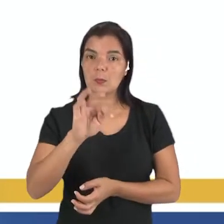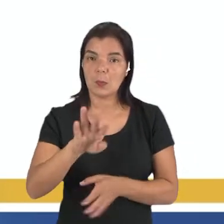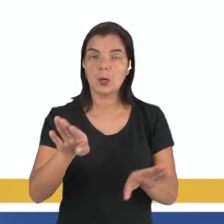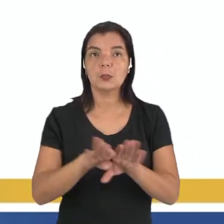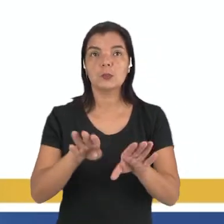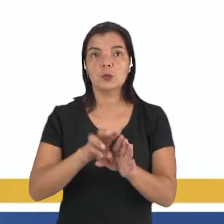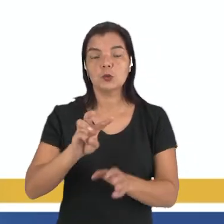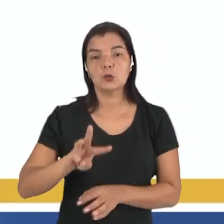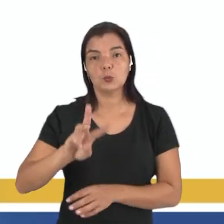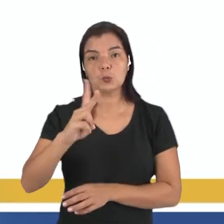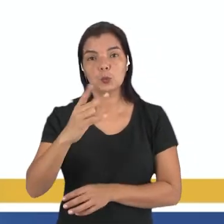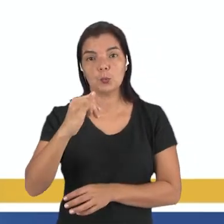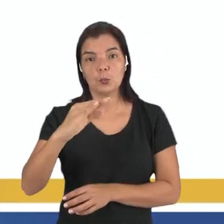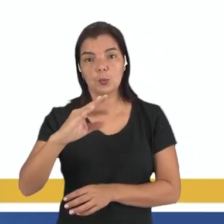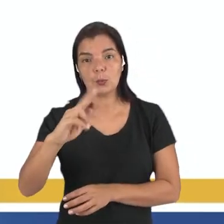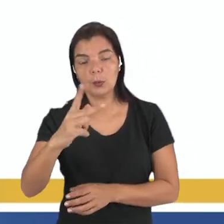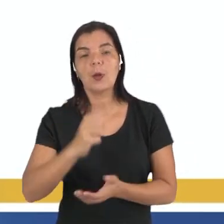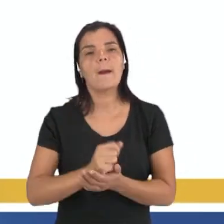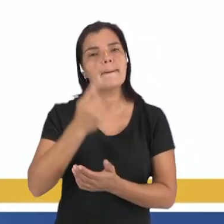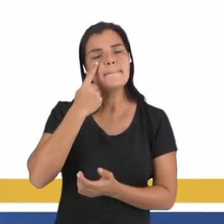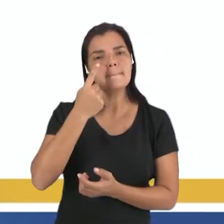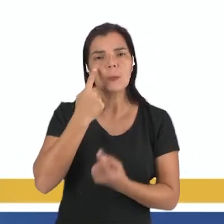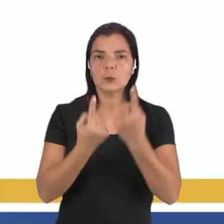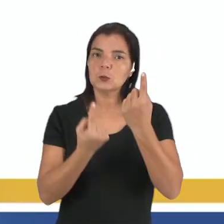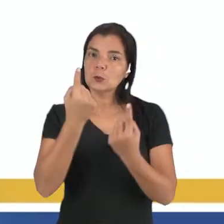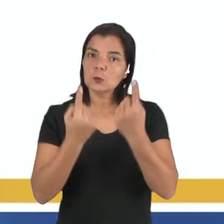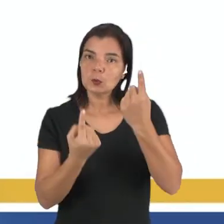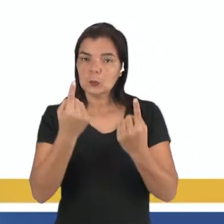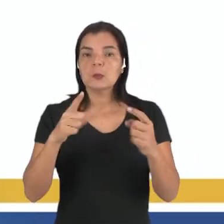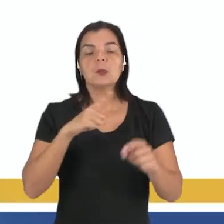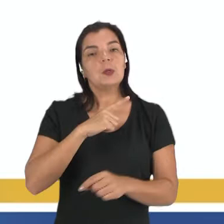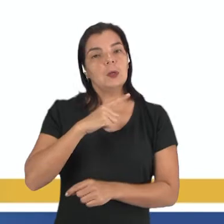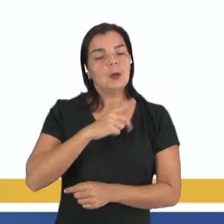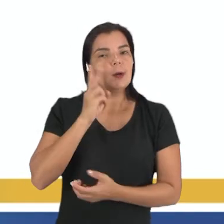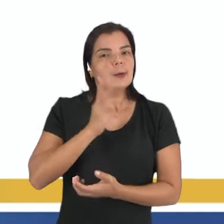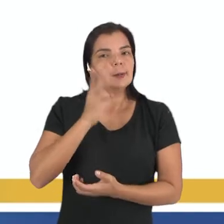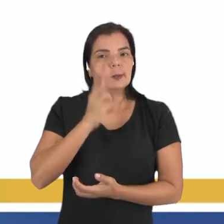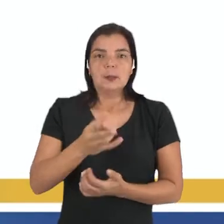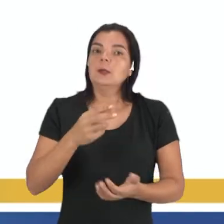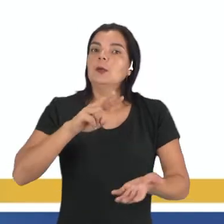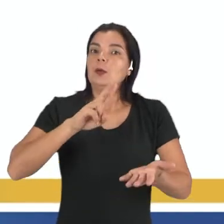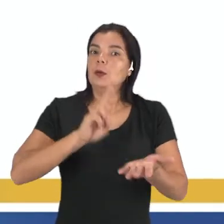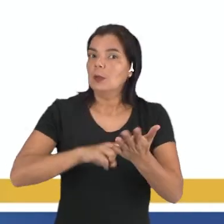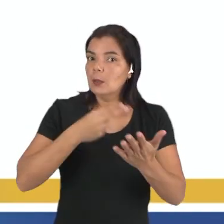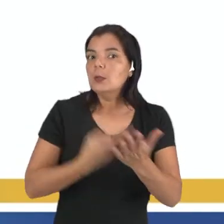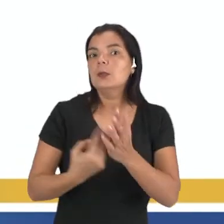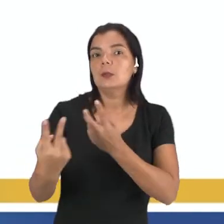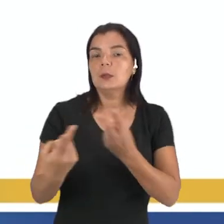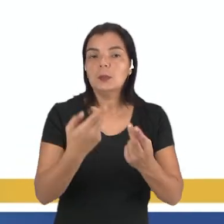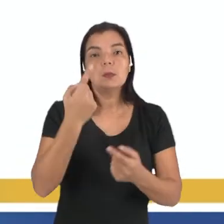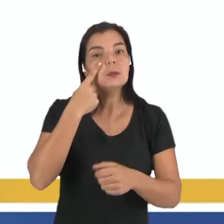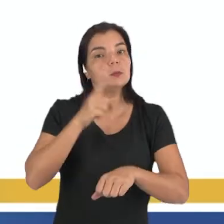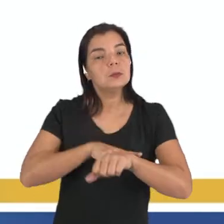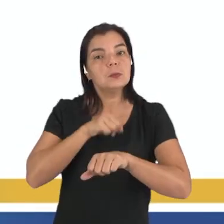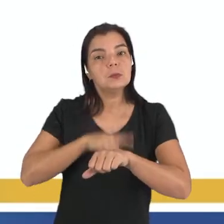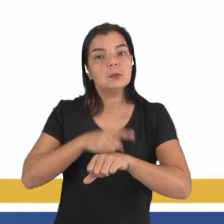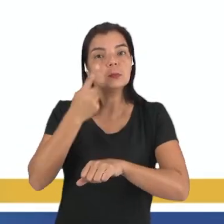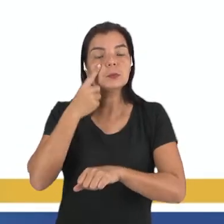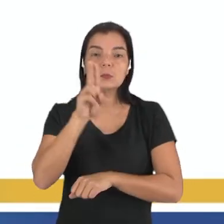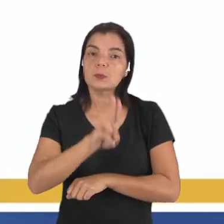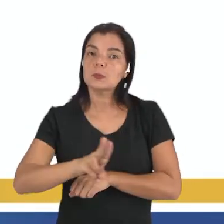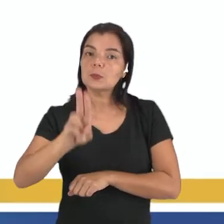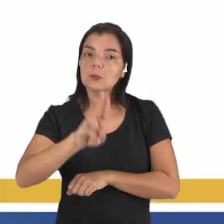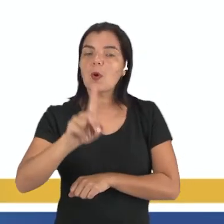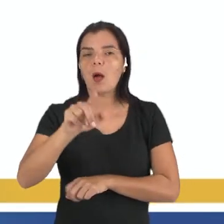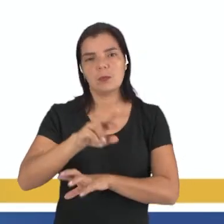o which. Bom, apesar dessas duas palavras terem a mesma tradução, o momento, a situação em que vocês vão usar